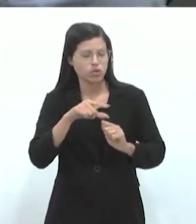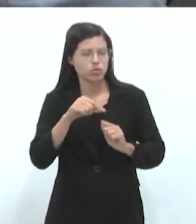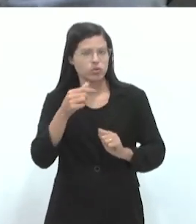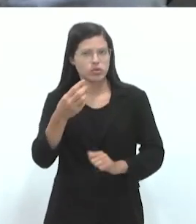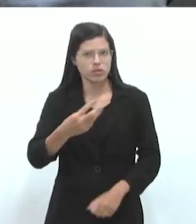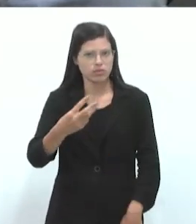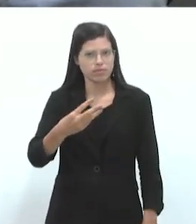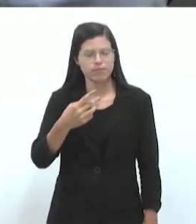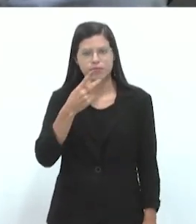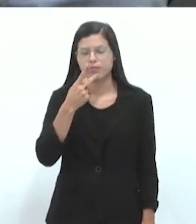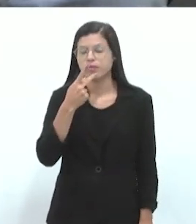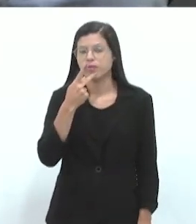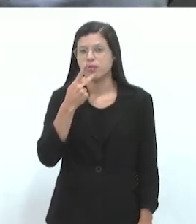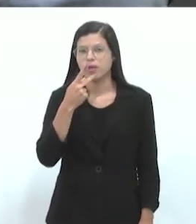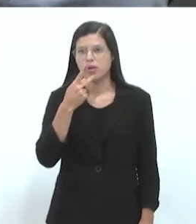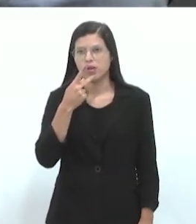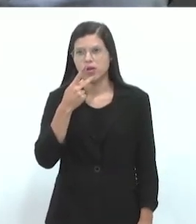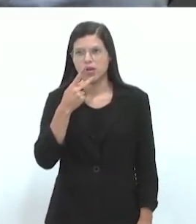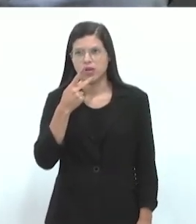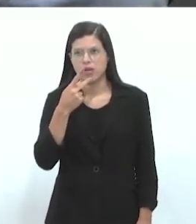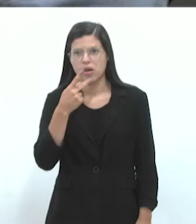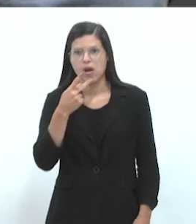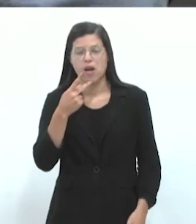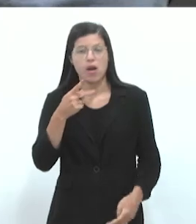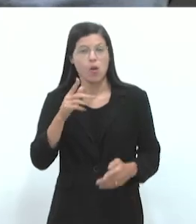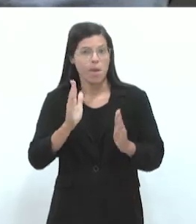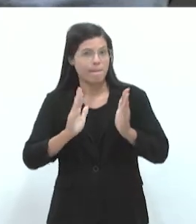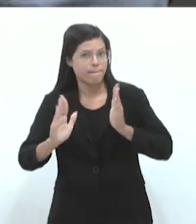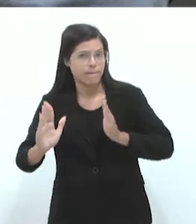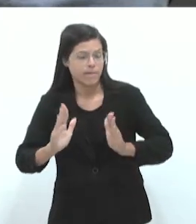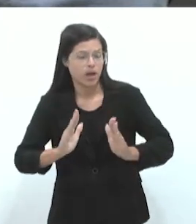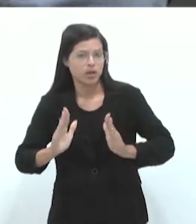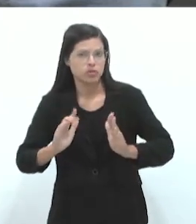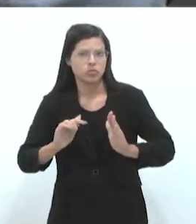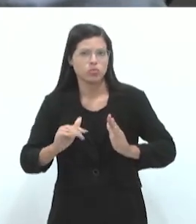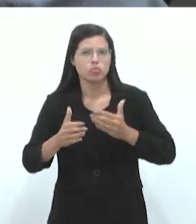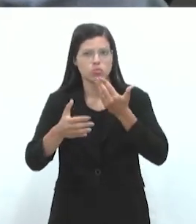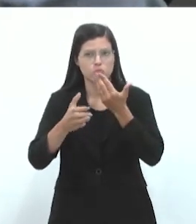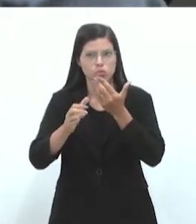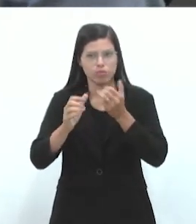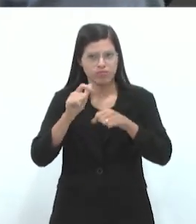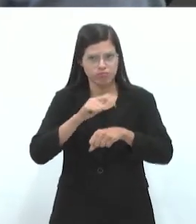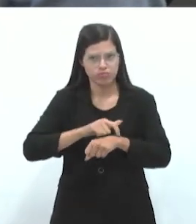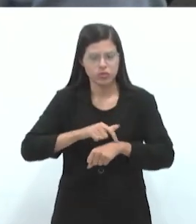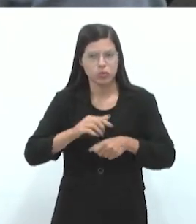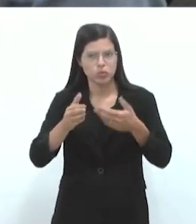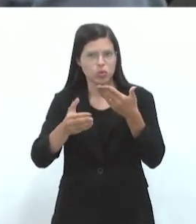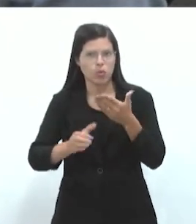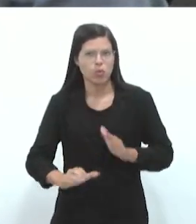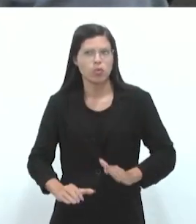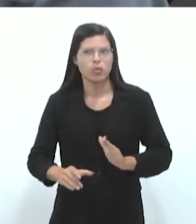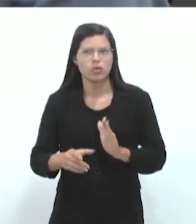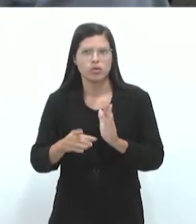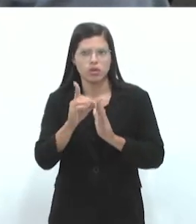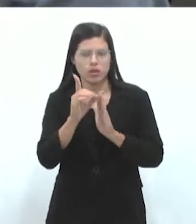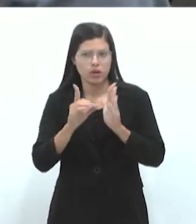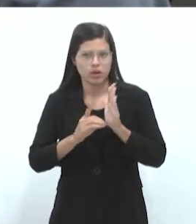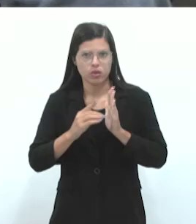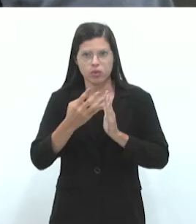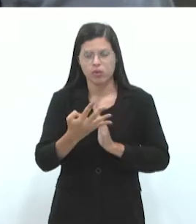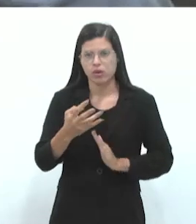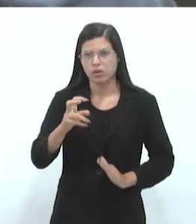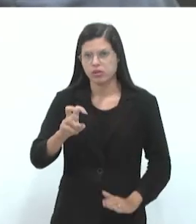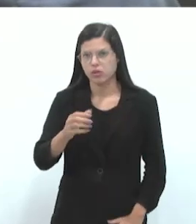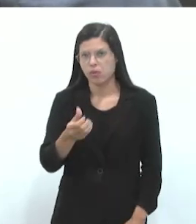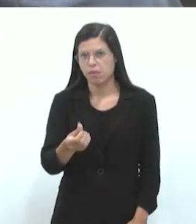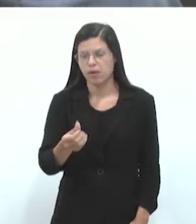afirma que fica sobrestada a validade dos concursos públicos realizados antes da edição do Decreto 45692